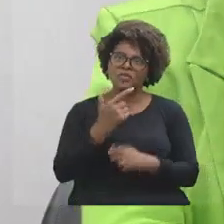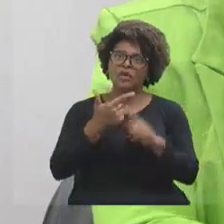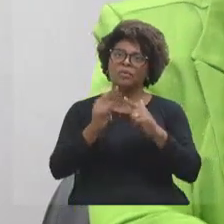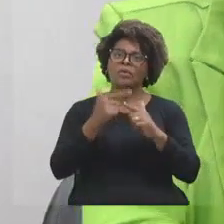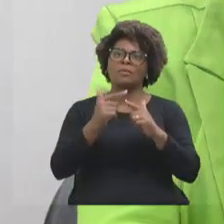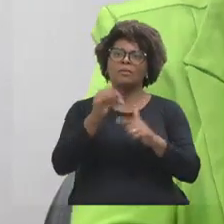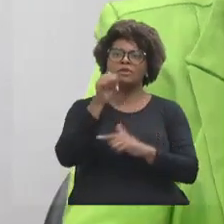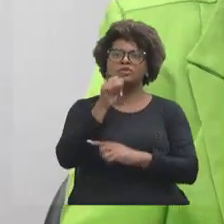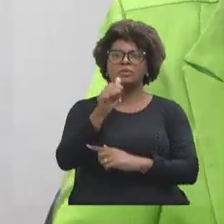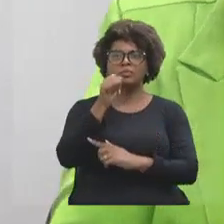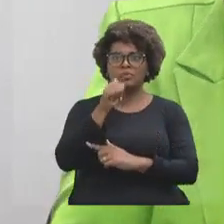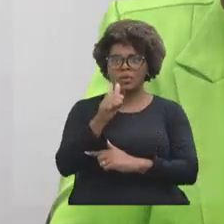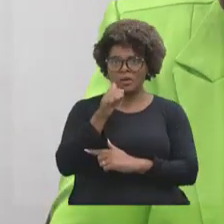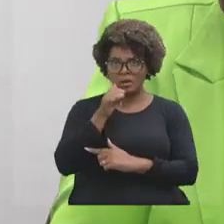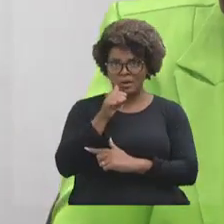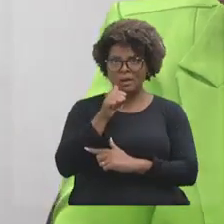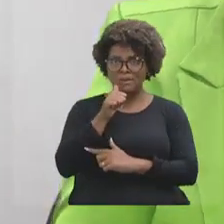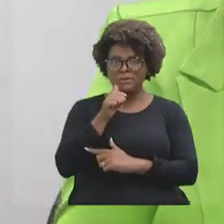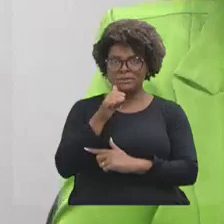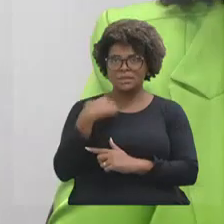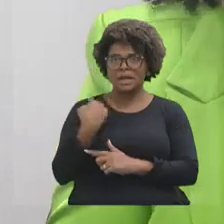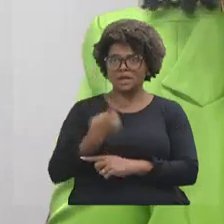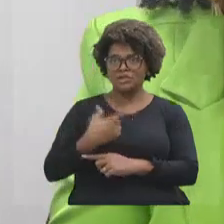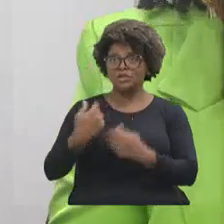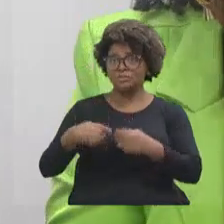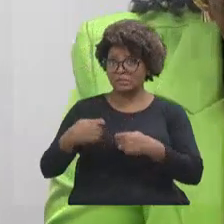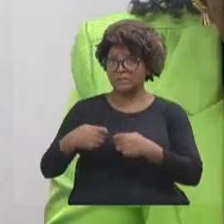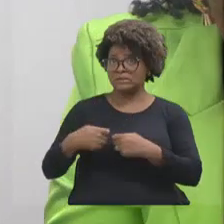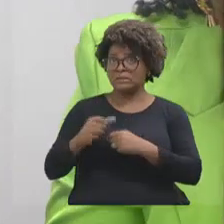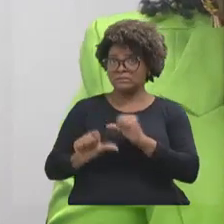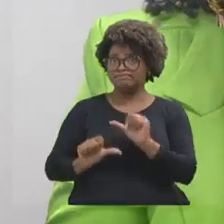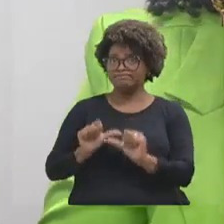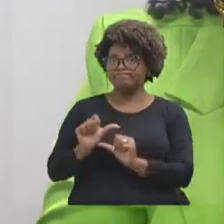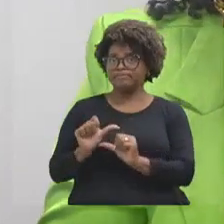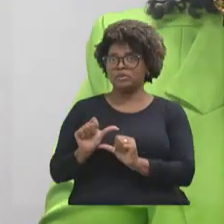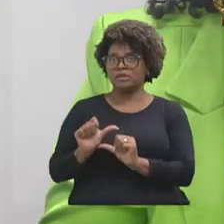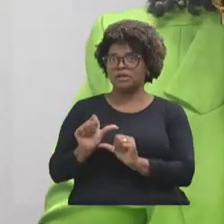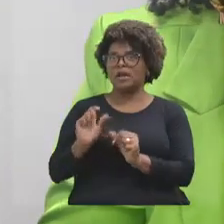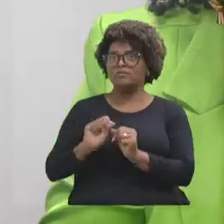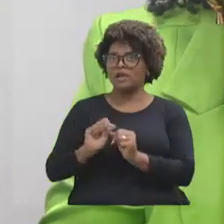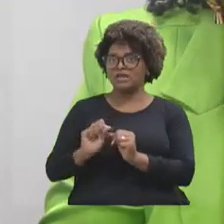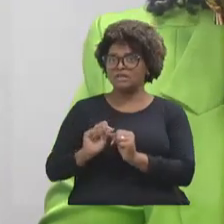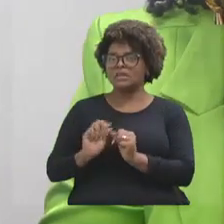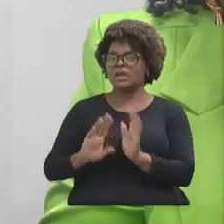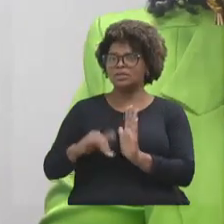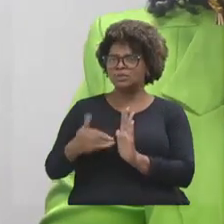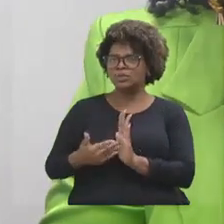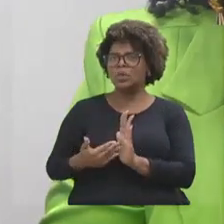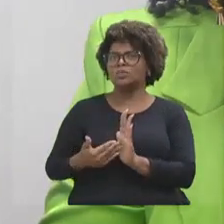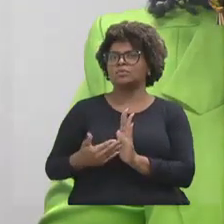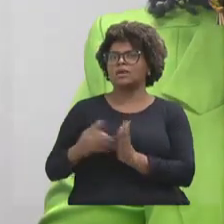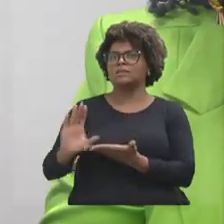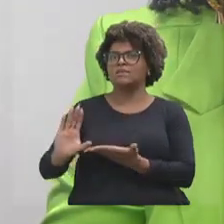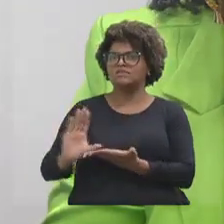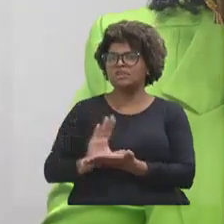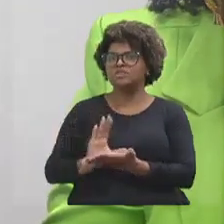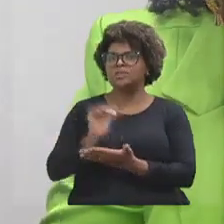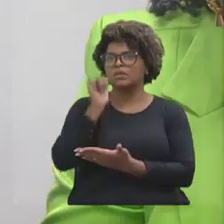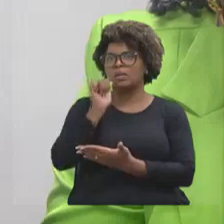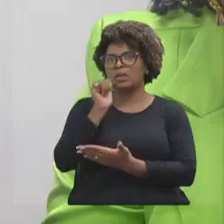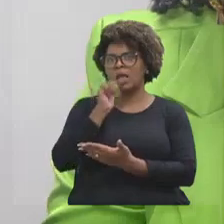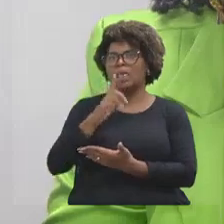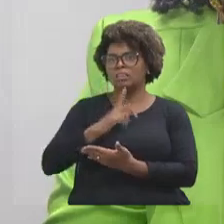das mulheres que a gente precisa que os números mudam nós precisamos investir nelas nós temos recurso como foi apresentado